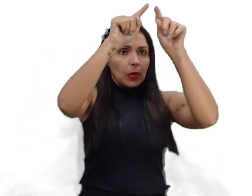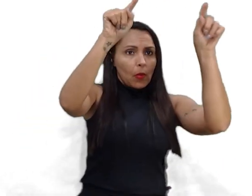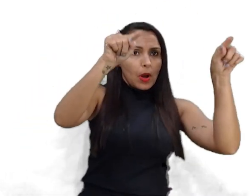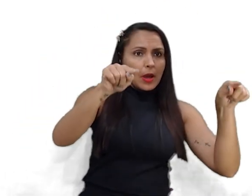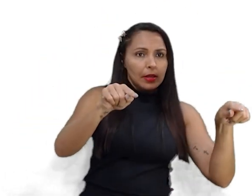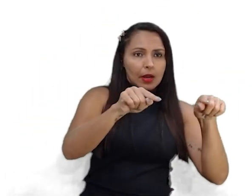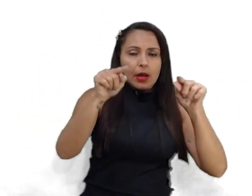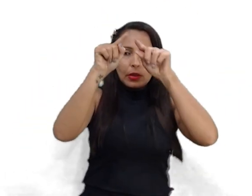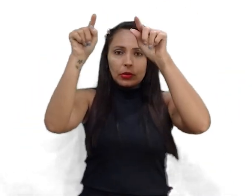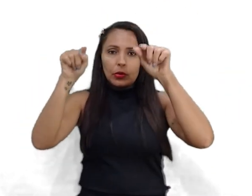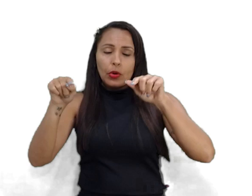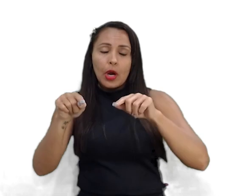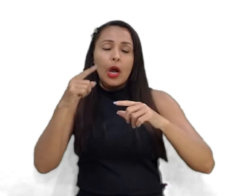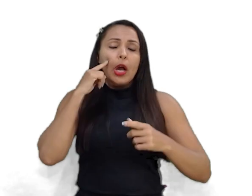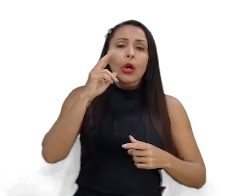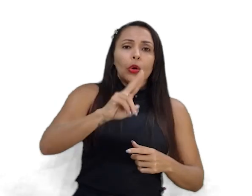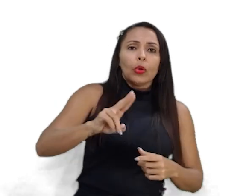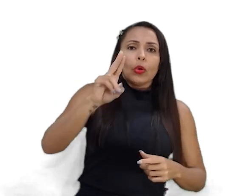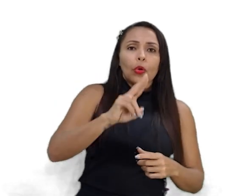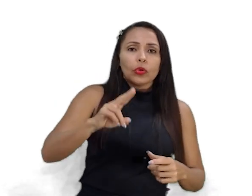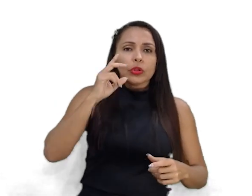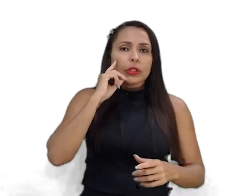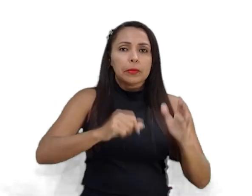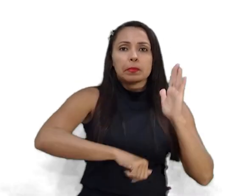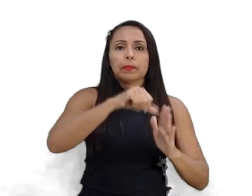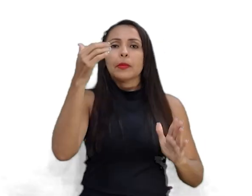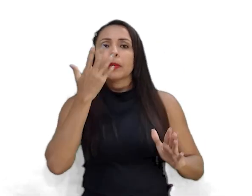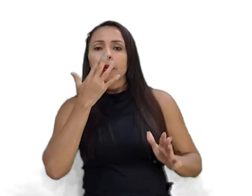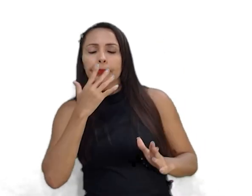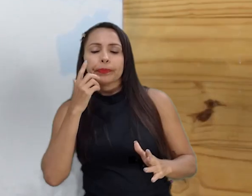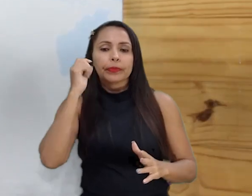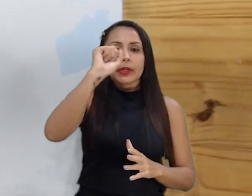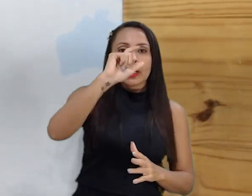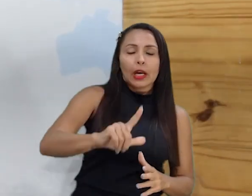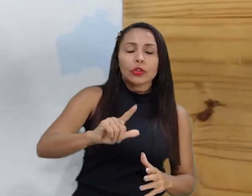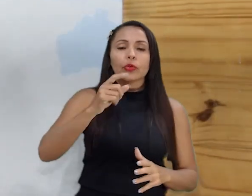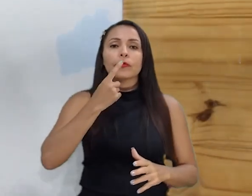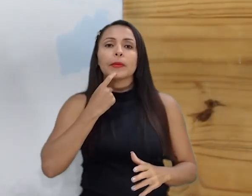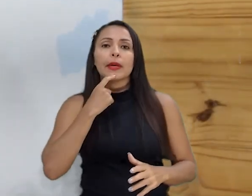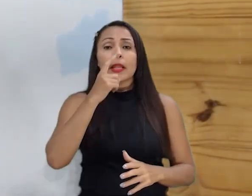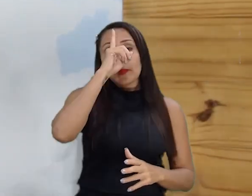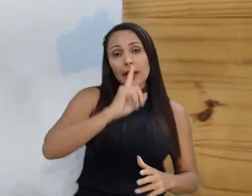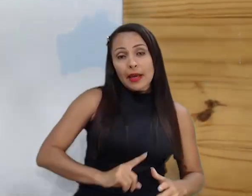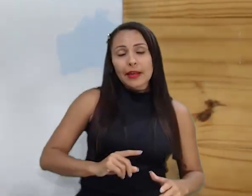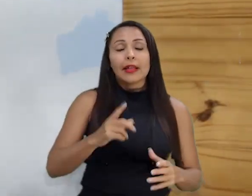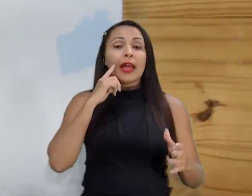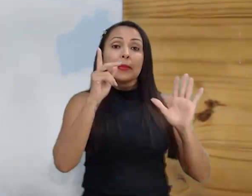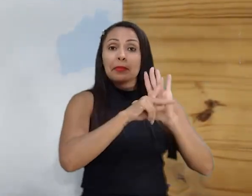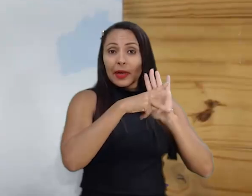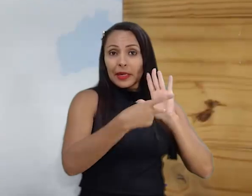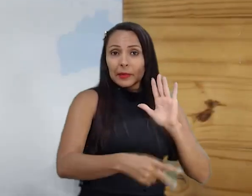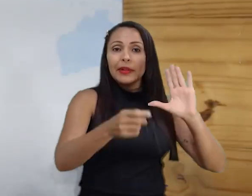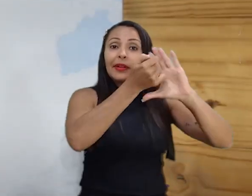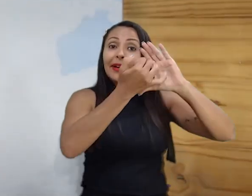retângulos, e o uso de cores primárias, como azul, vermelho e amarelo, né? Então essas são as principais